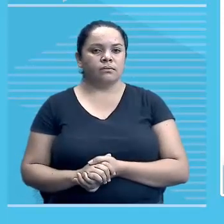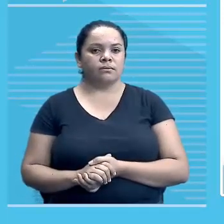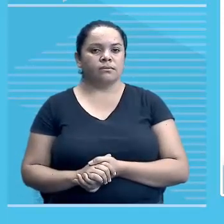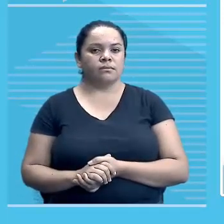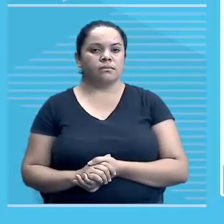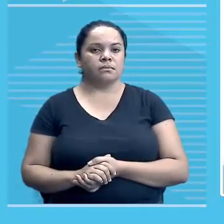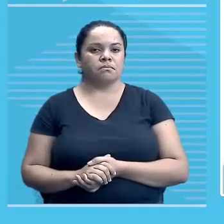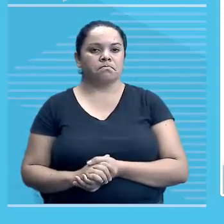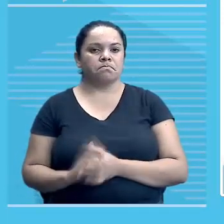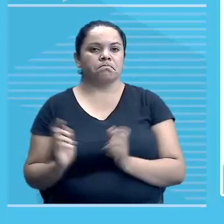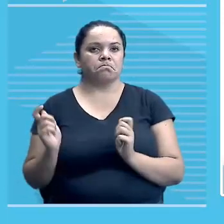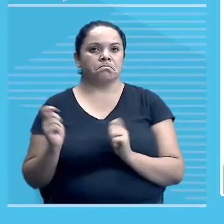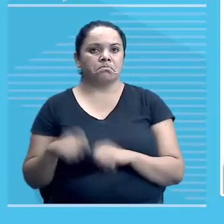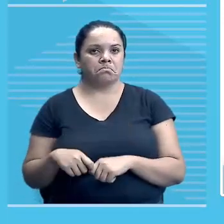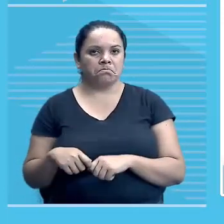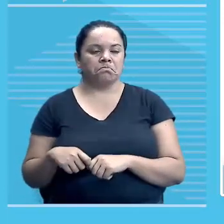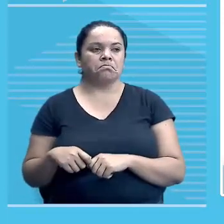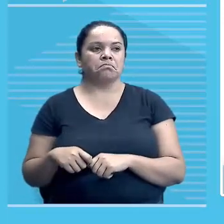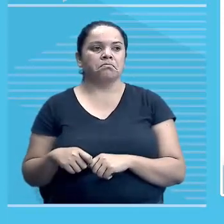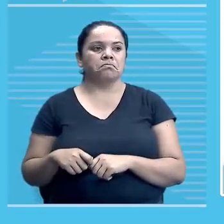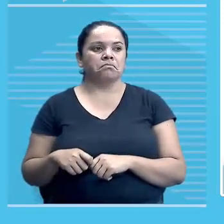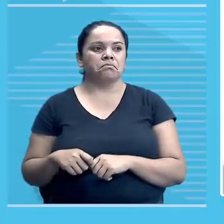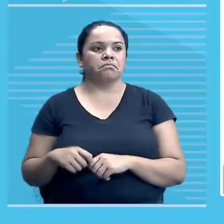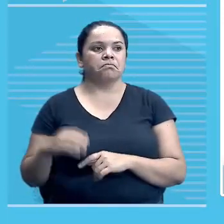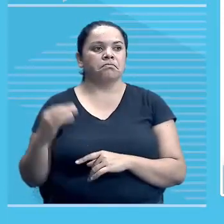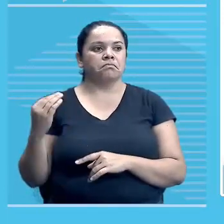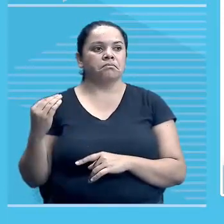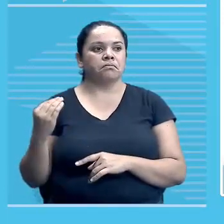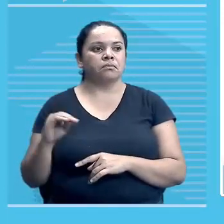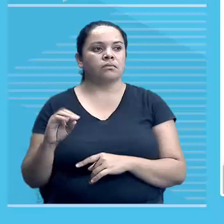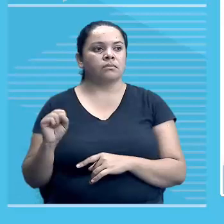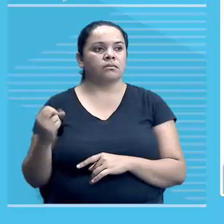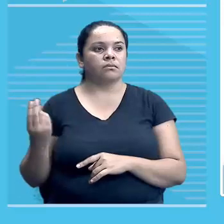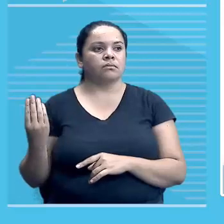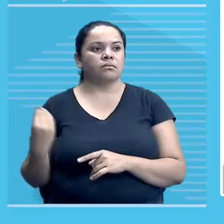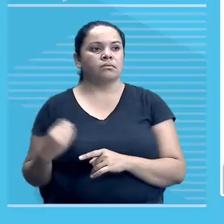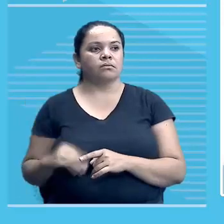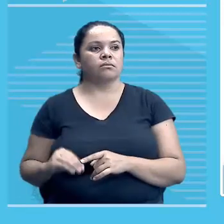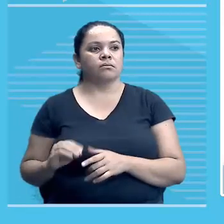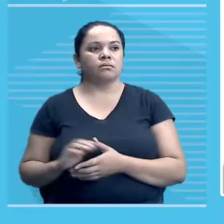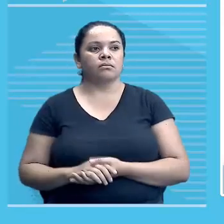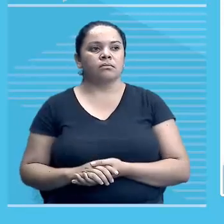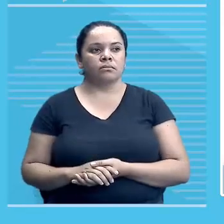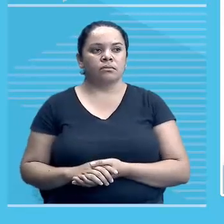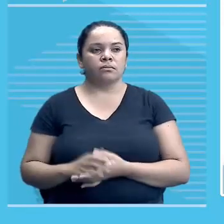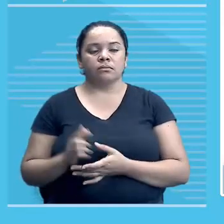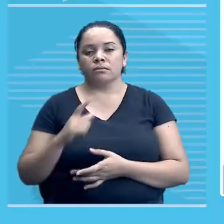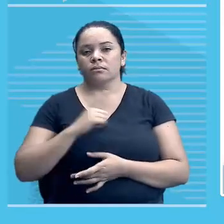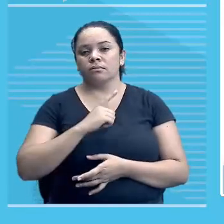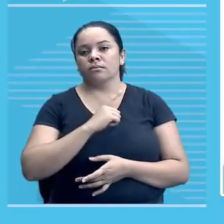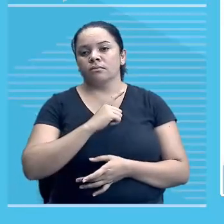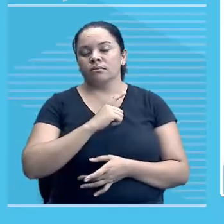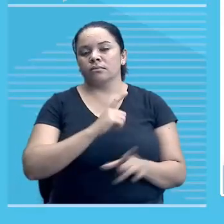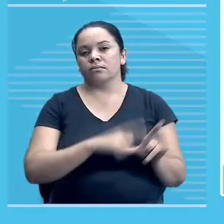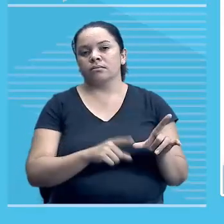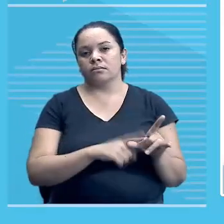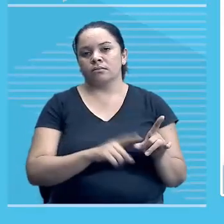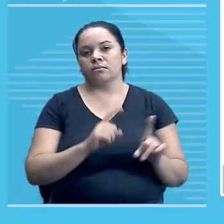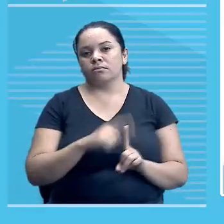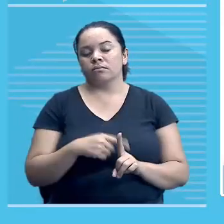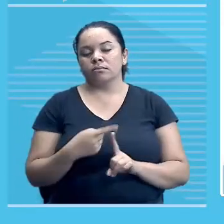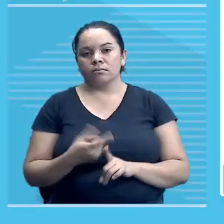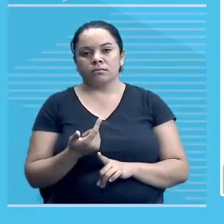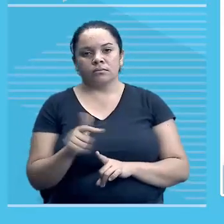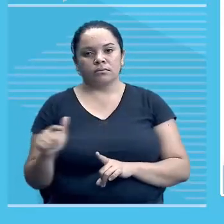Pode ser em cima, pode ser embaixo, tanto faz. Para poder ficar uma variável, uma letrinha positiva e a outra